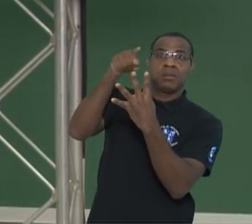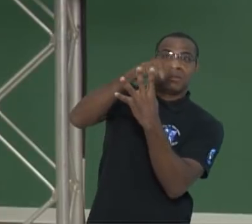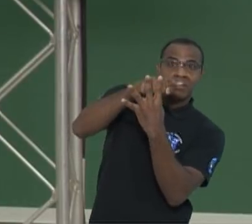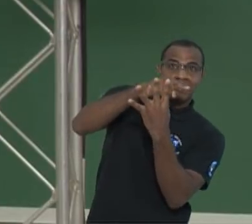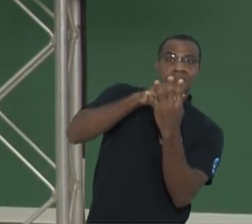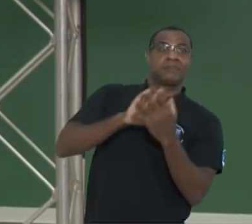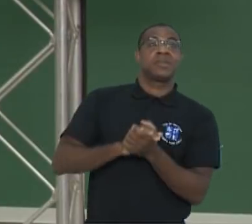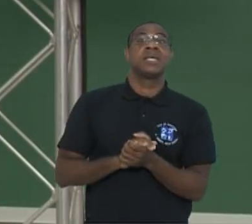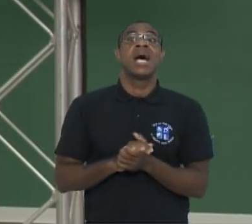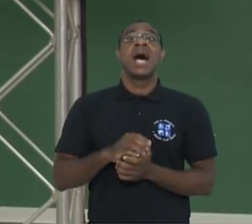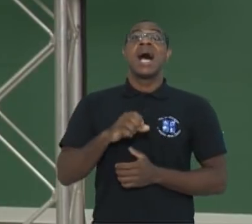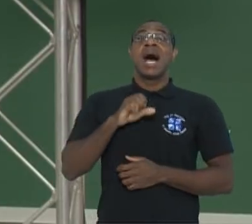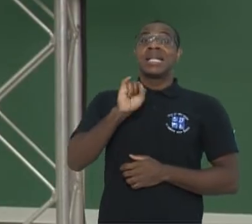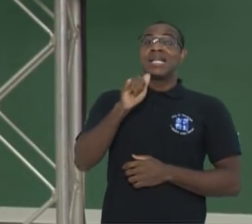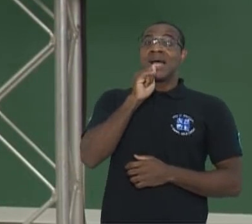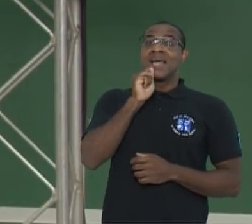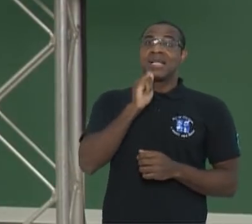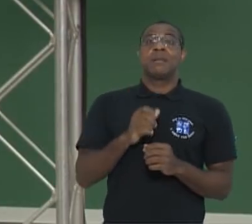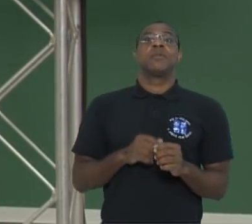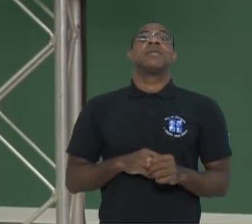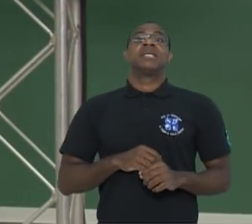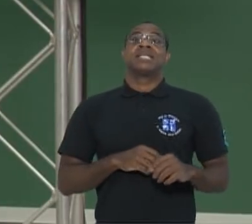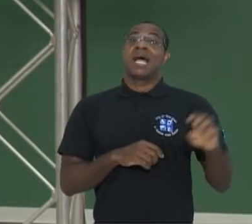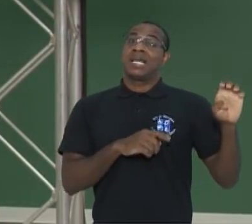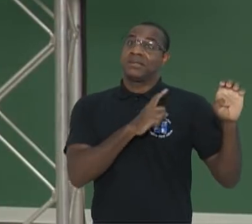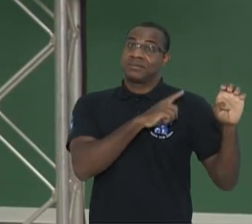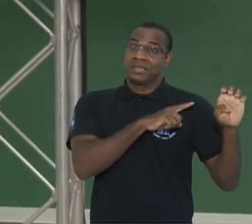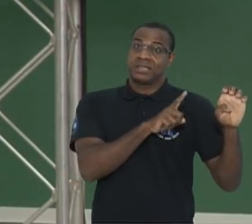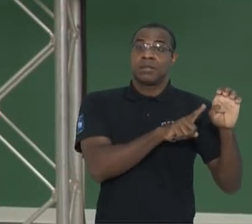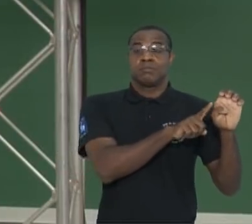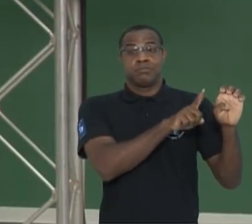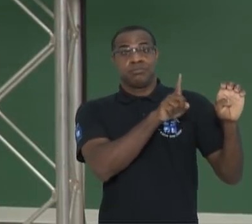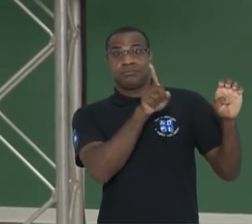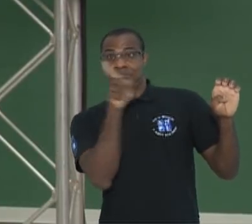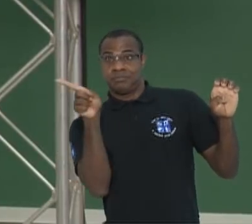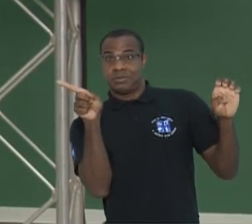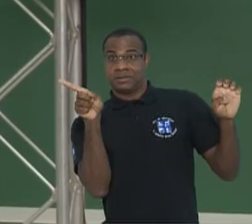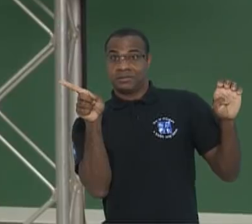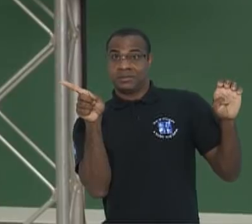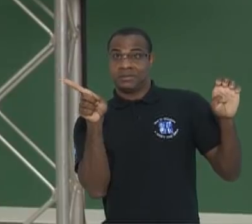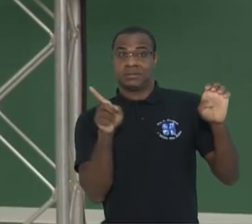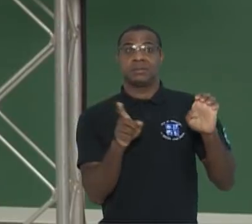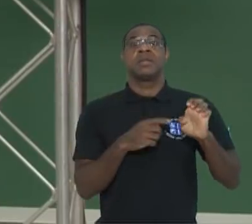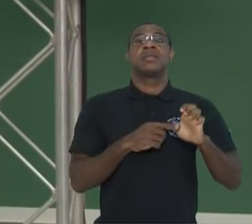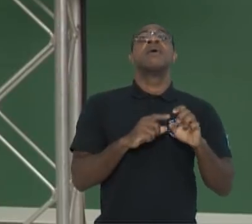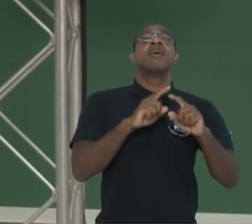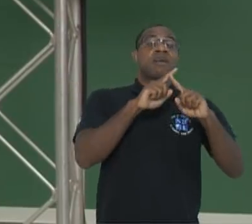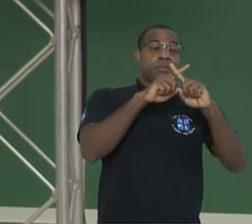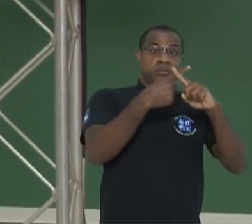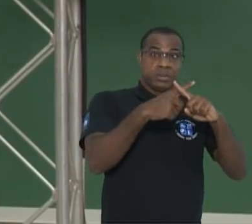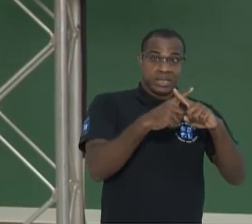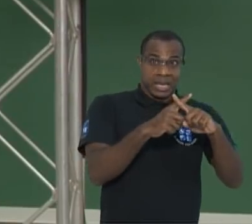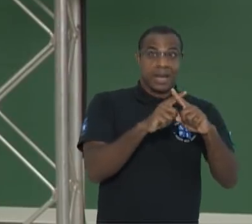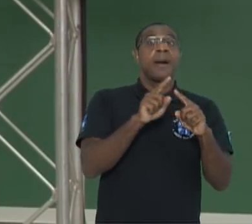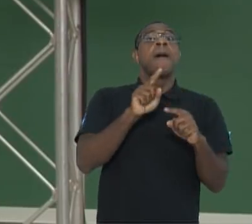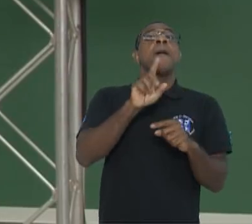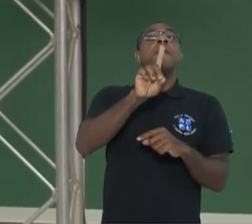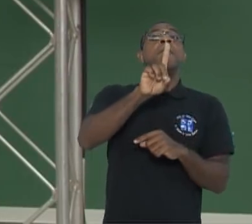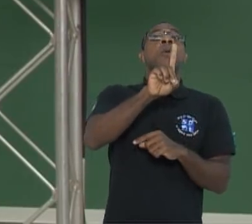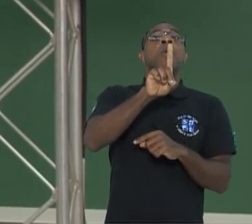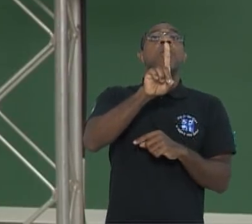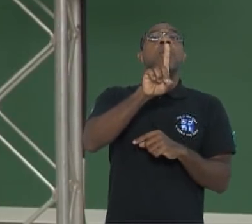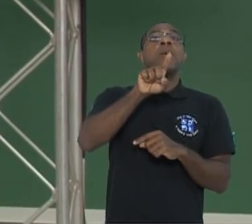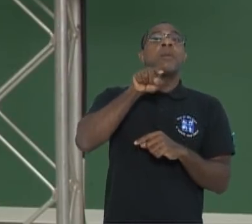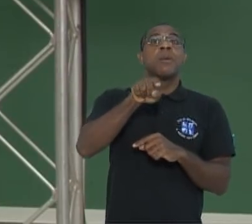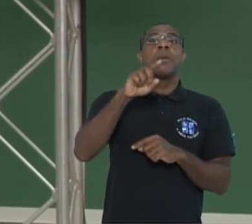esquerda para a direita, eu vou multiplicar por 1000. Também qualquer unidade, tá?